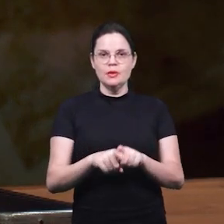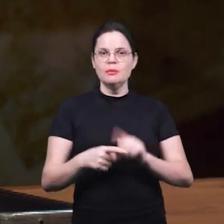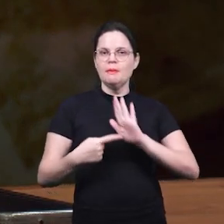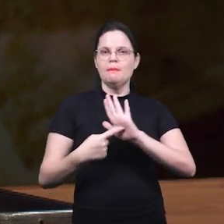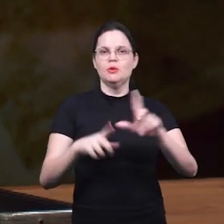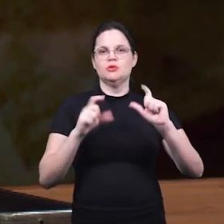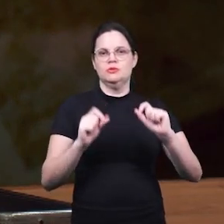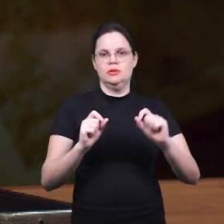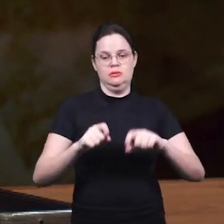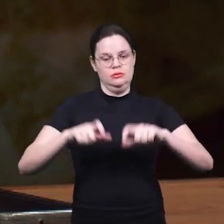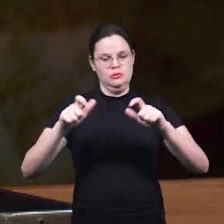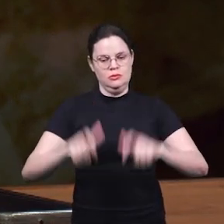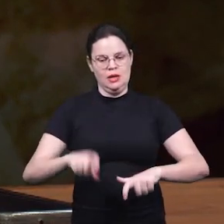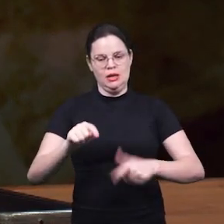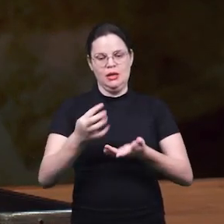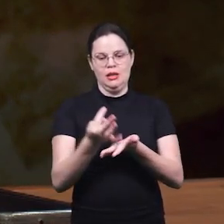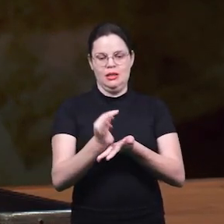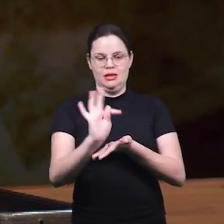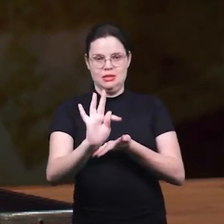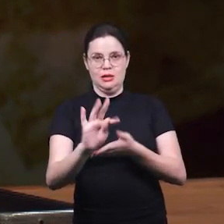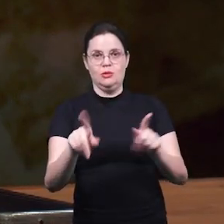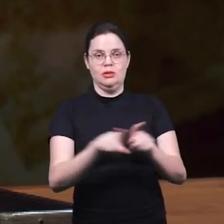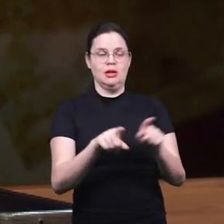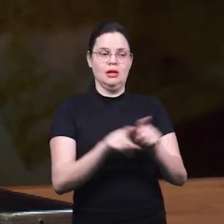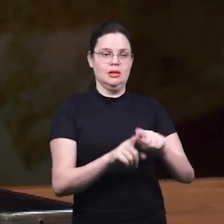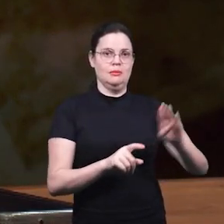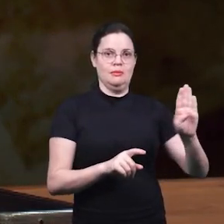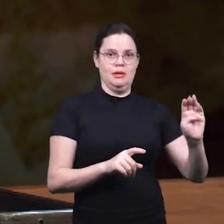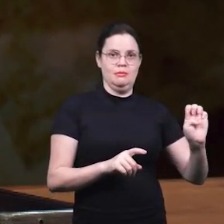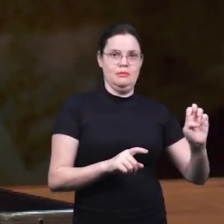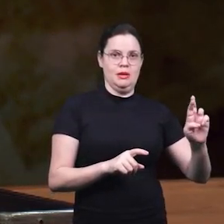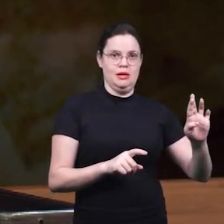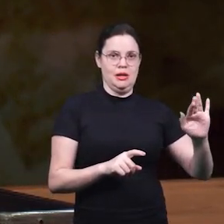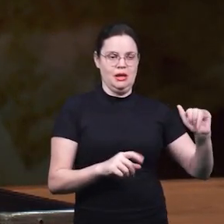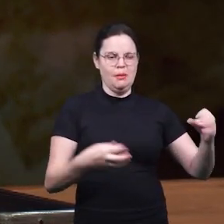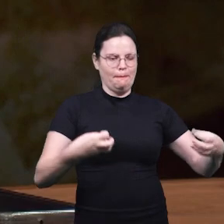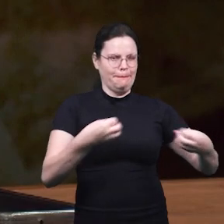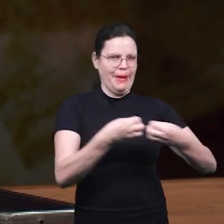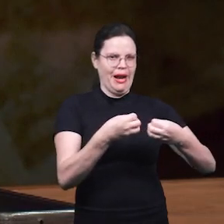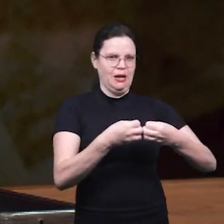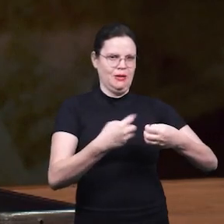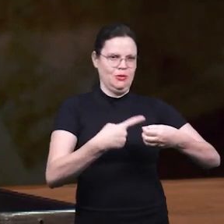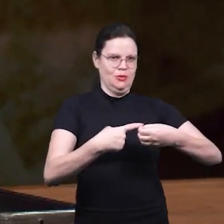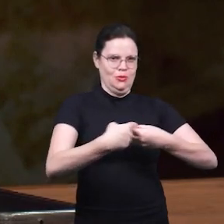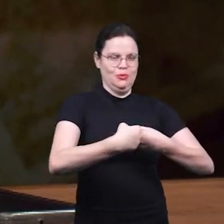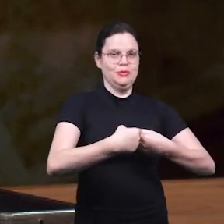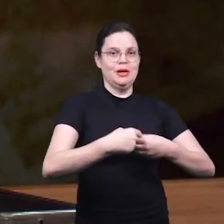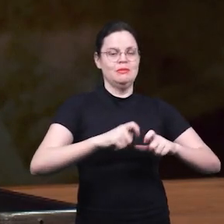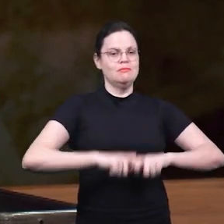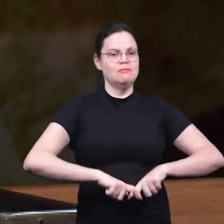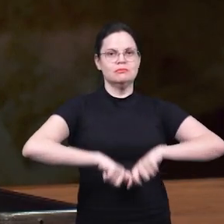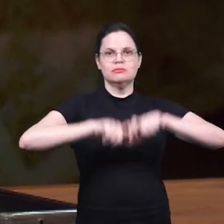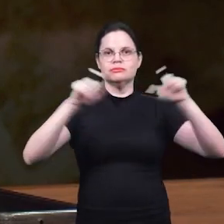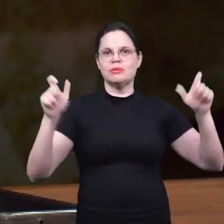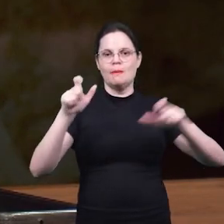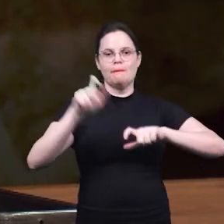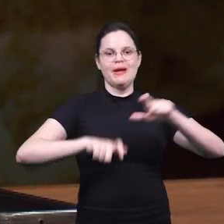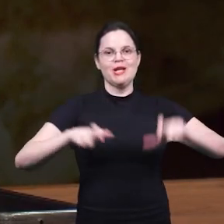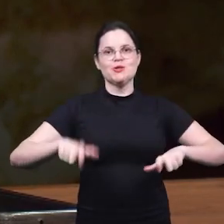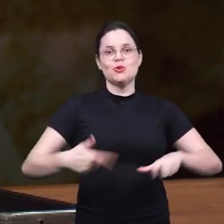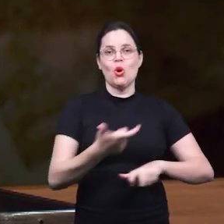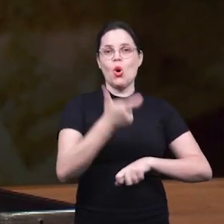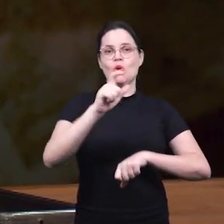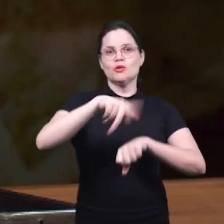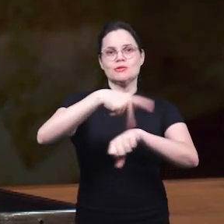em Tessalônica quanto na Bereia, que é ali próximo, muitos gentios se